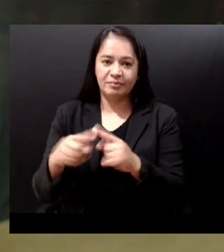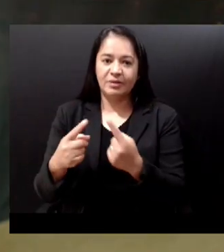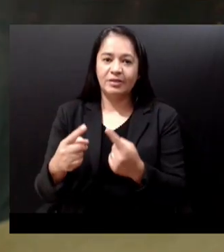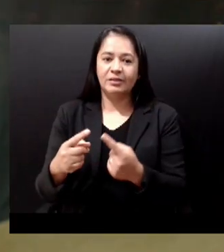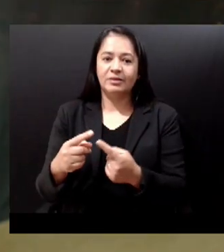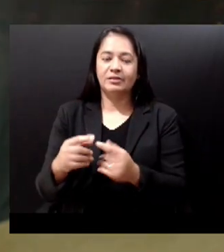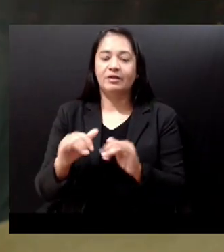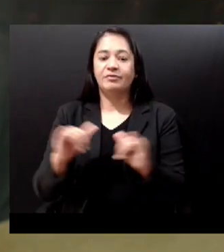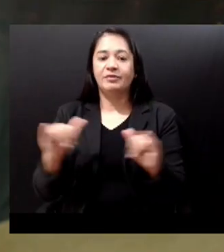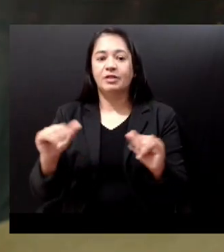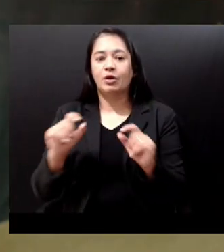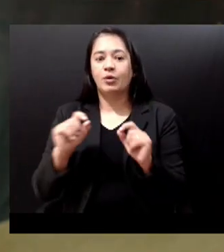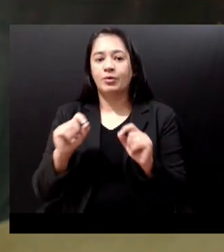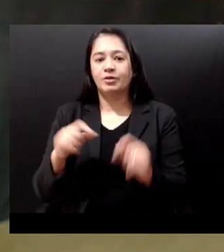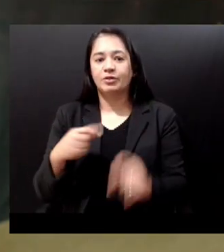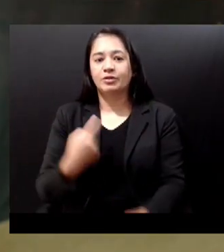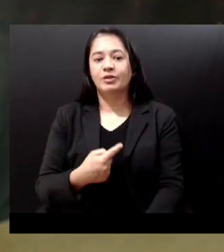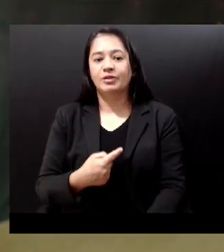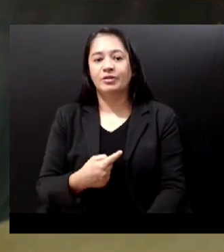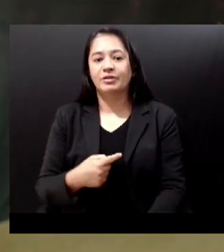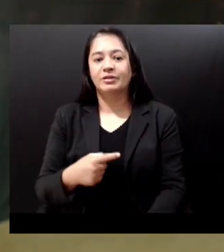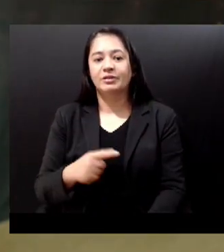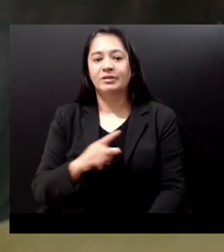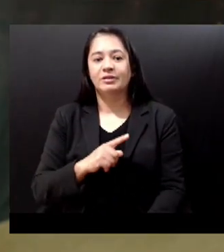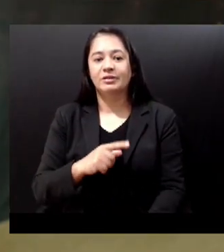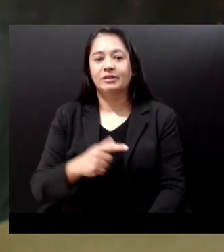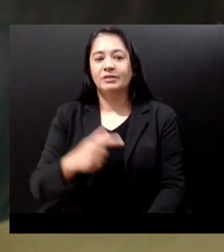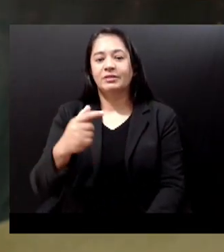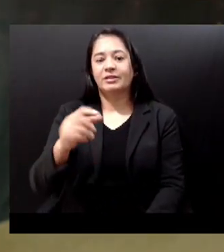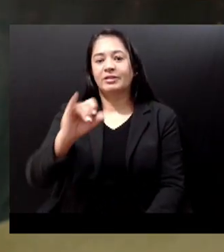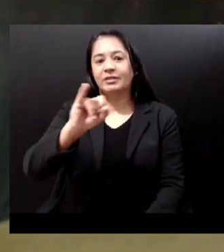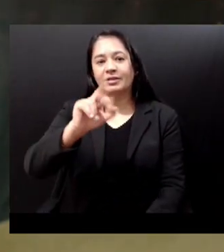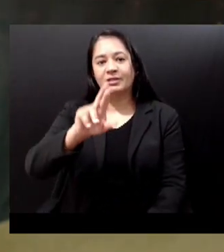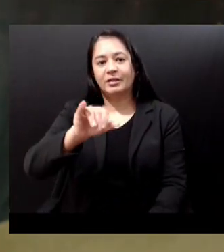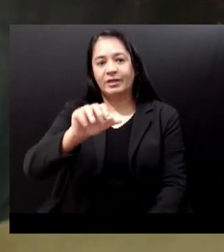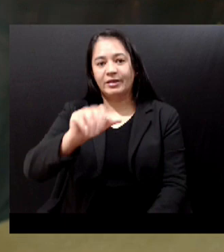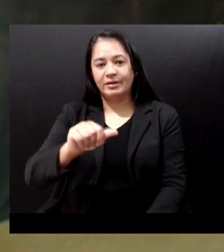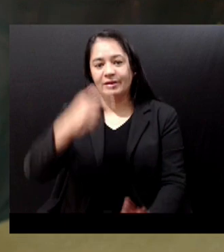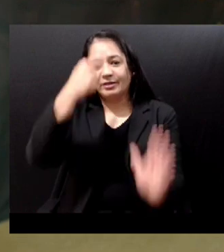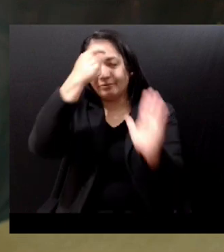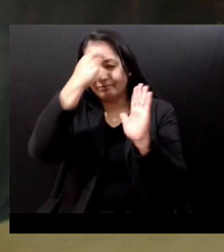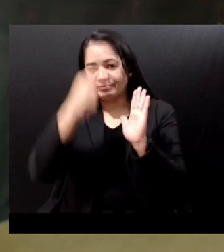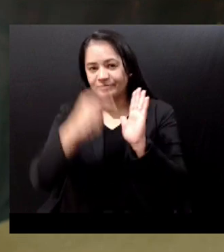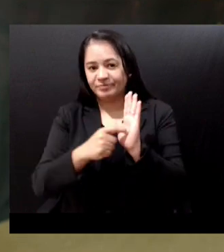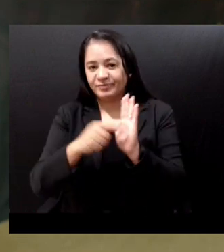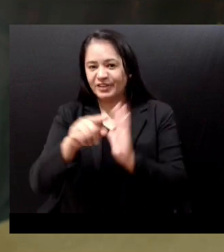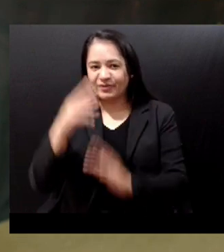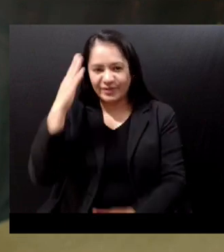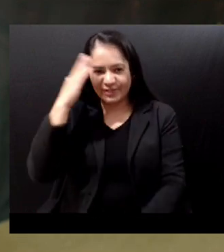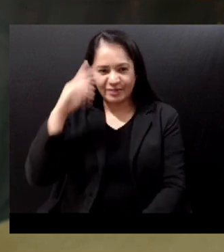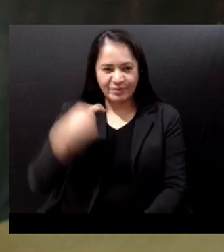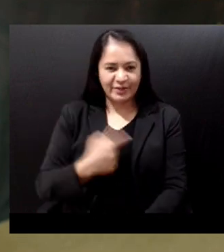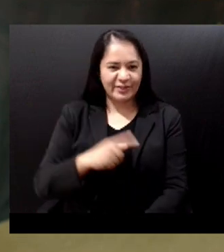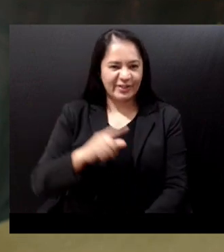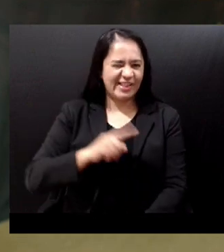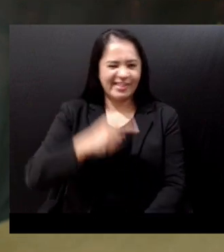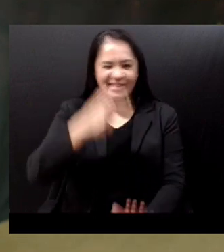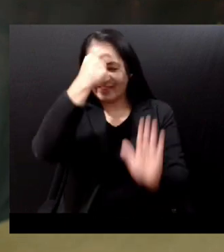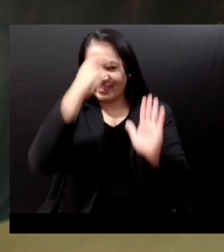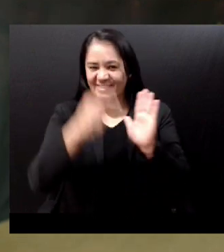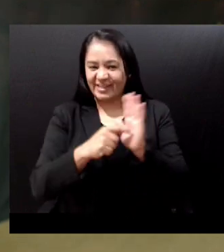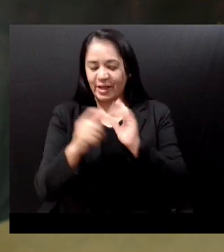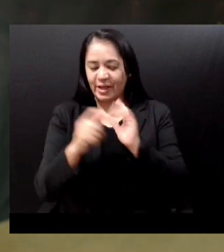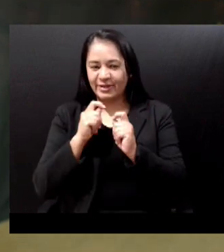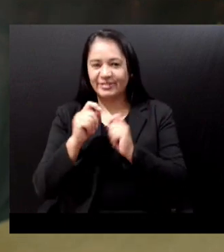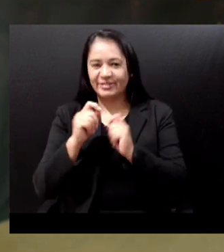gente tem a Íria, a nossa inteligência artificial. Sabia que a gente tem uma inteligência artificial? Ela é jornalista, isso mesmo, e ela vem direto